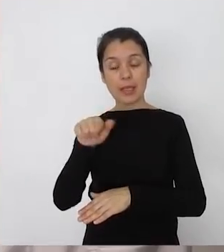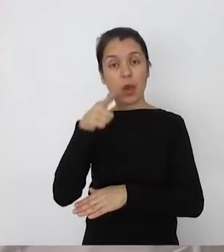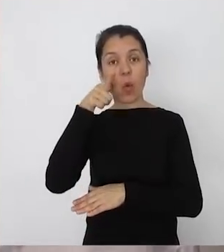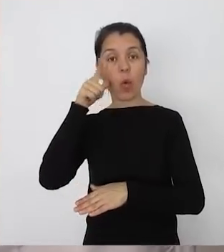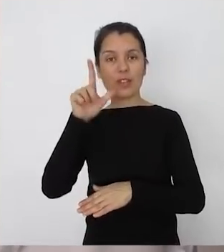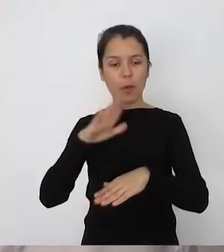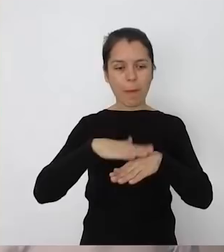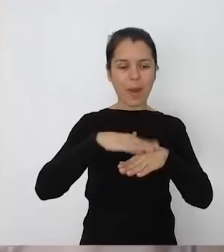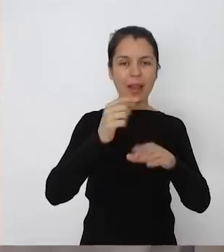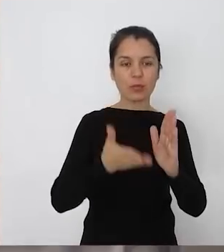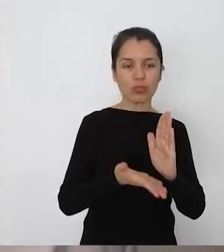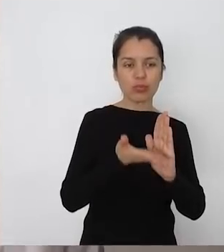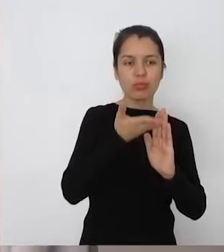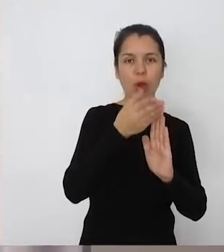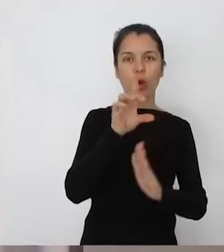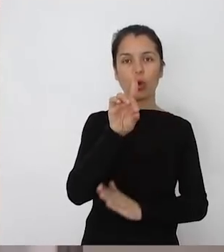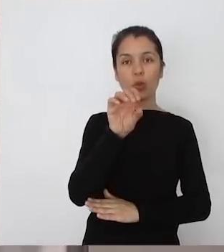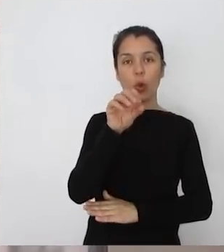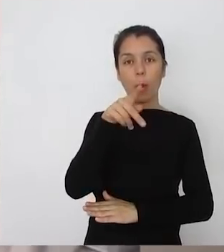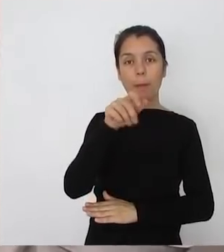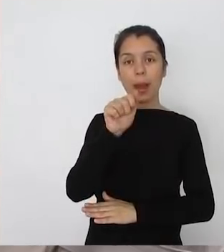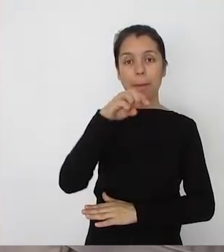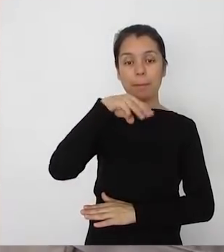e principalmente no tremor, que é muito mais importante.